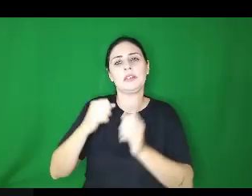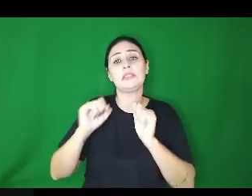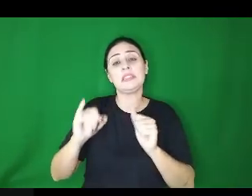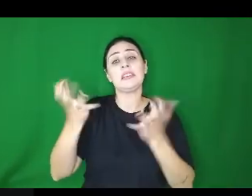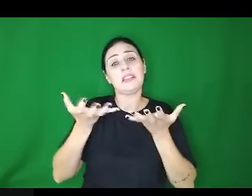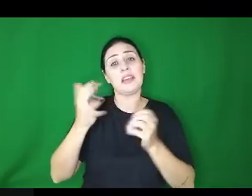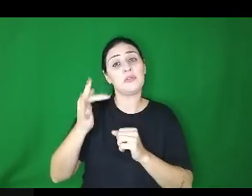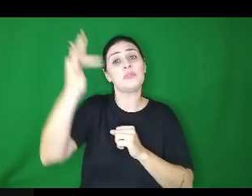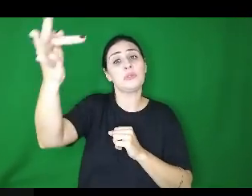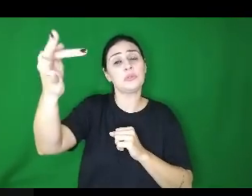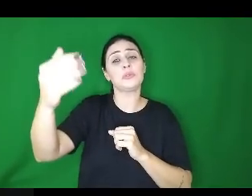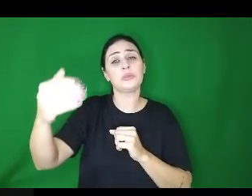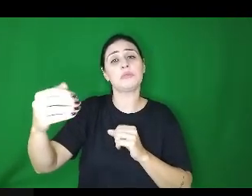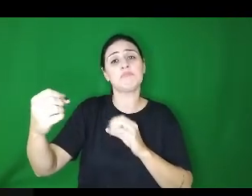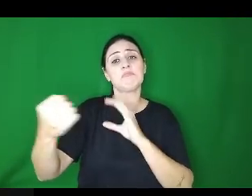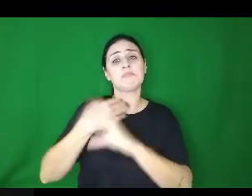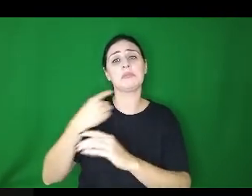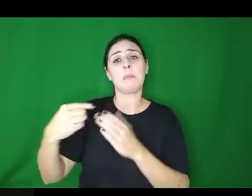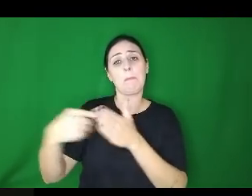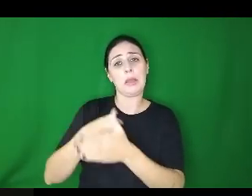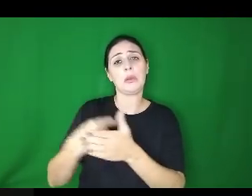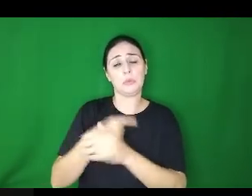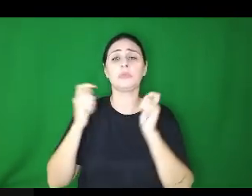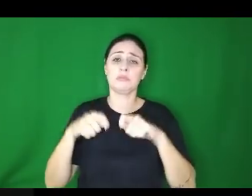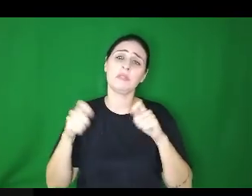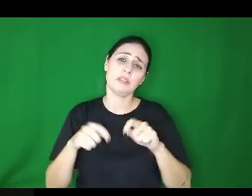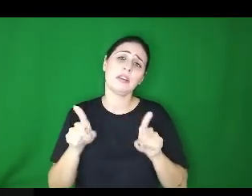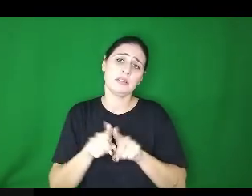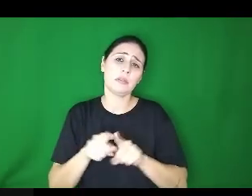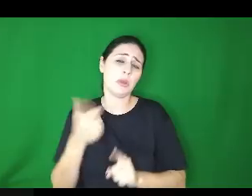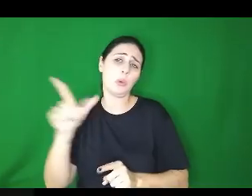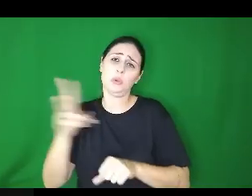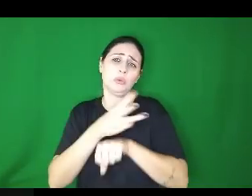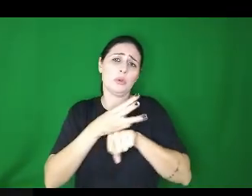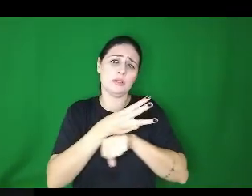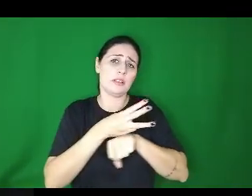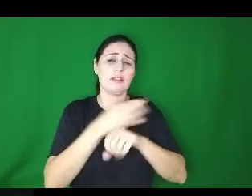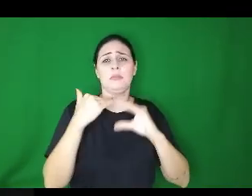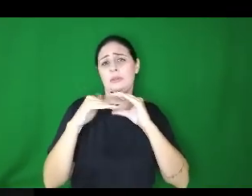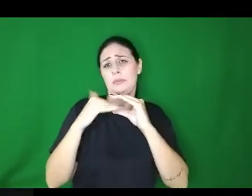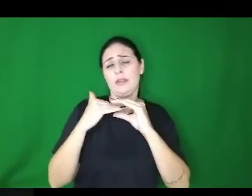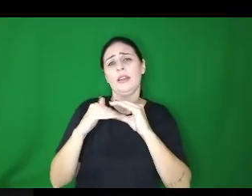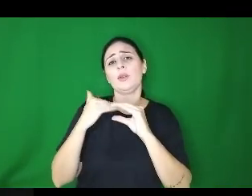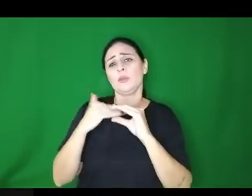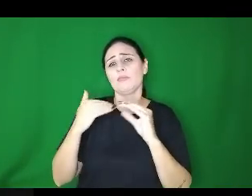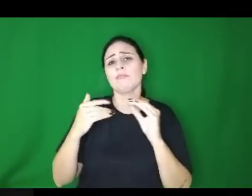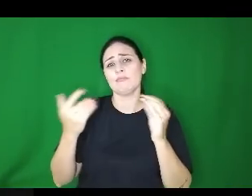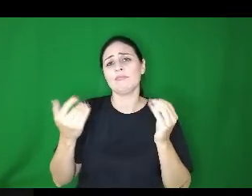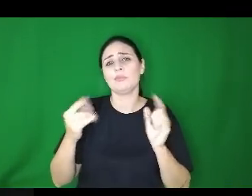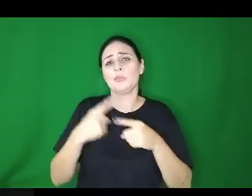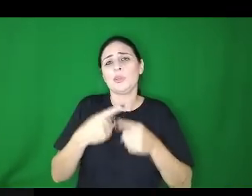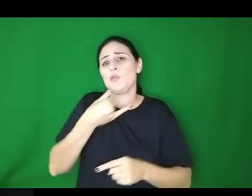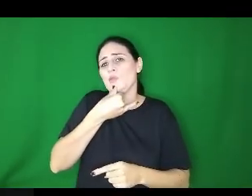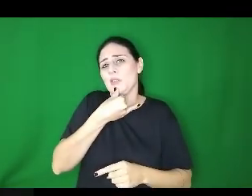mim uma música que me ajuda. Então, encerro aqui, né, a minha fala. Eu acho